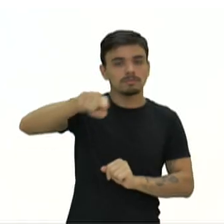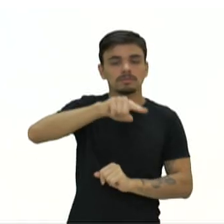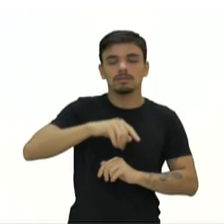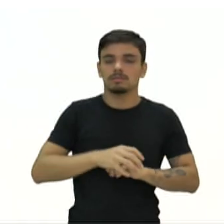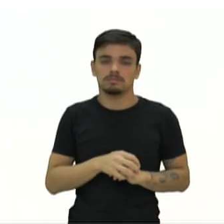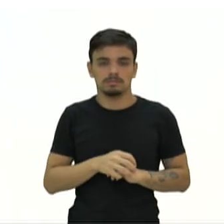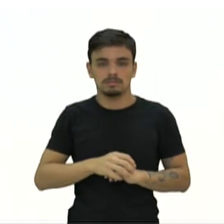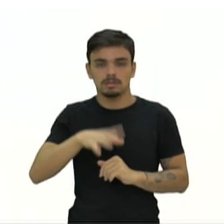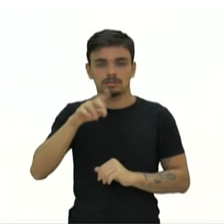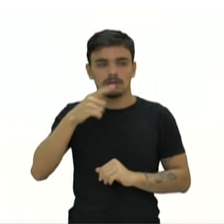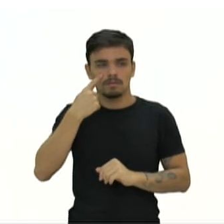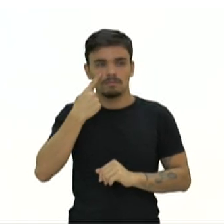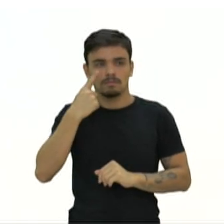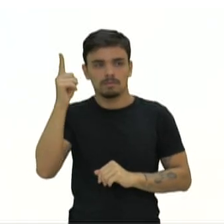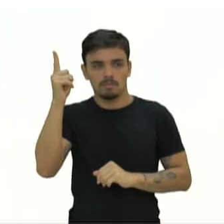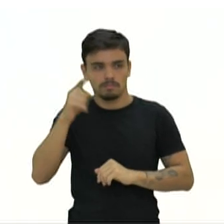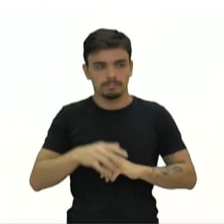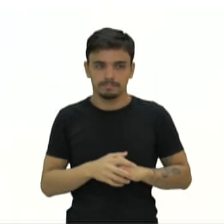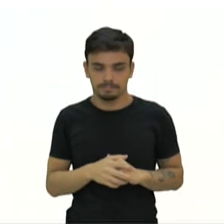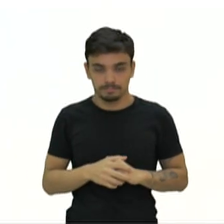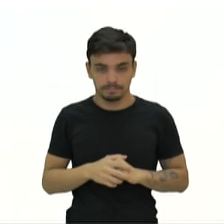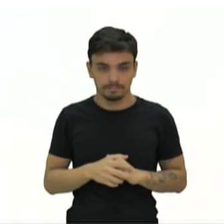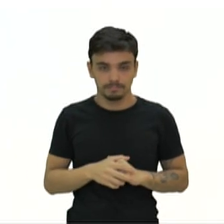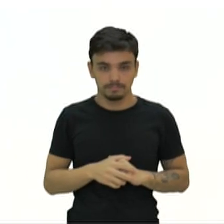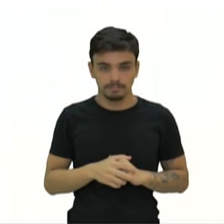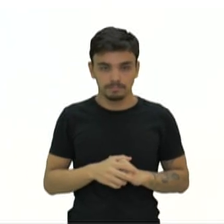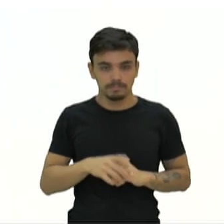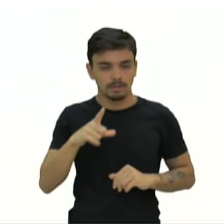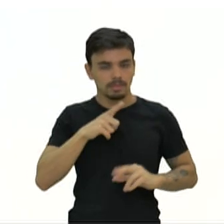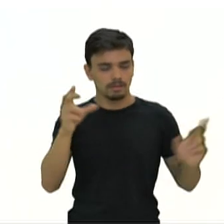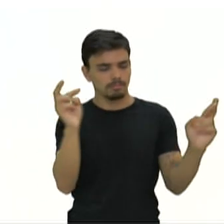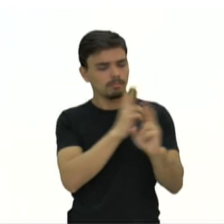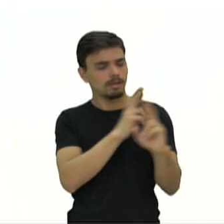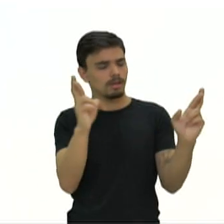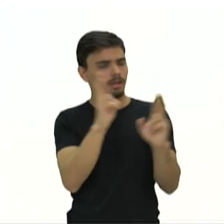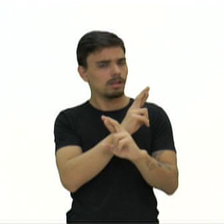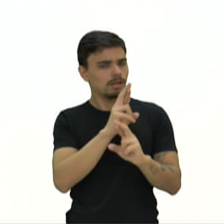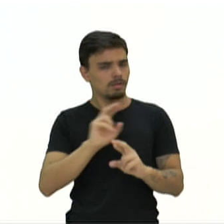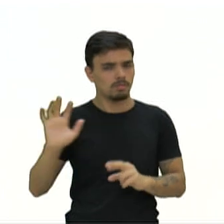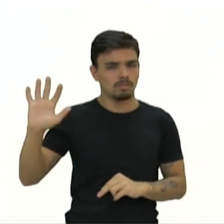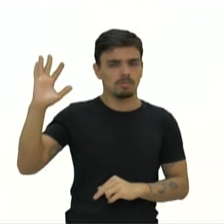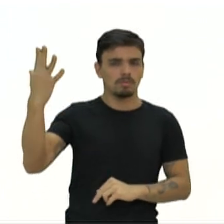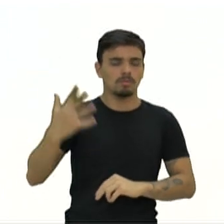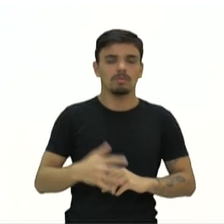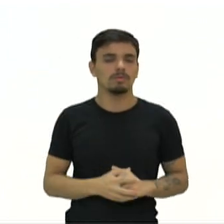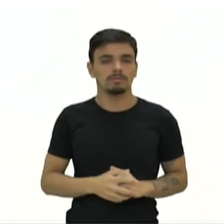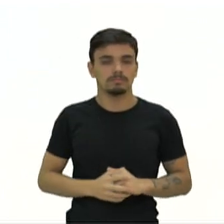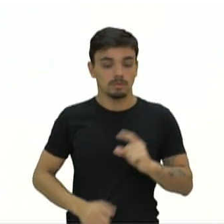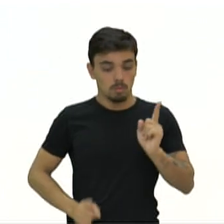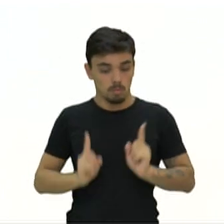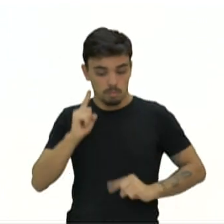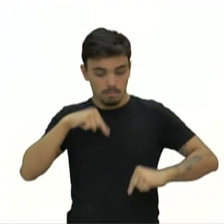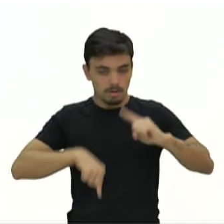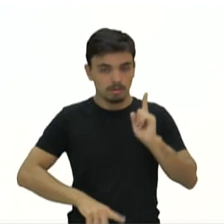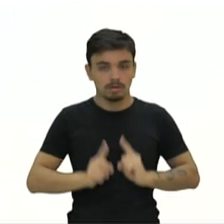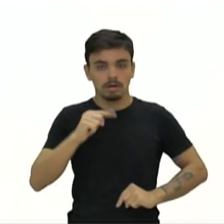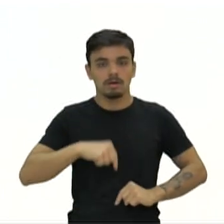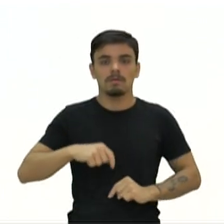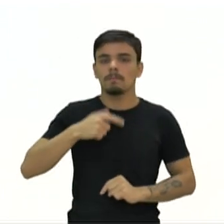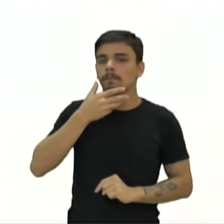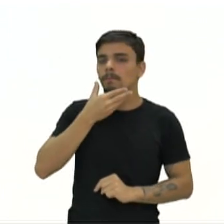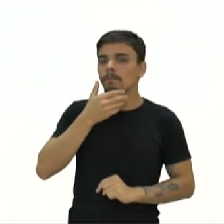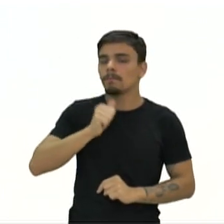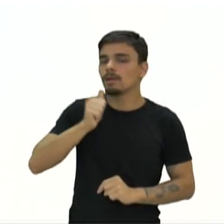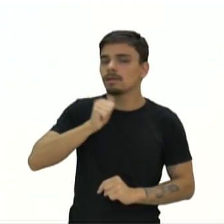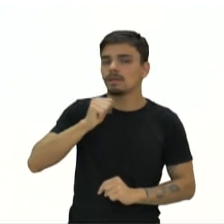gente viu na Galileu, né, que faz uma correlação de uma seguinte situação. Os hormônios femininos, eles podem